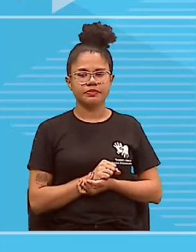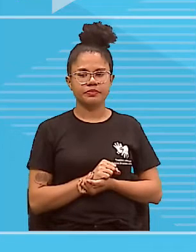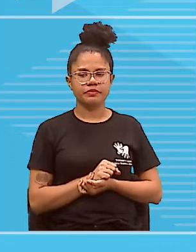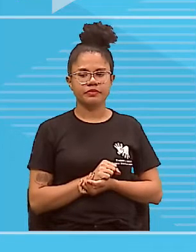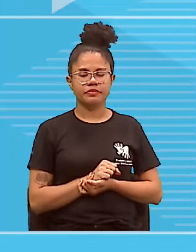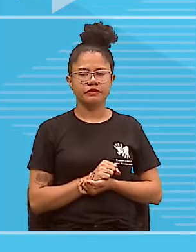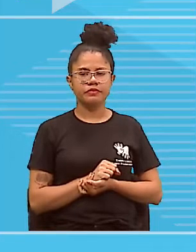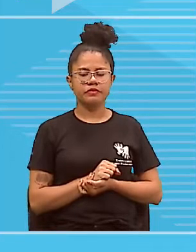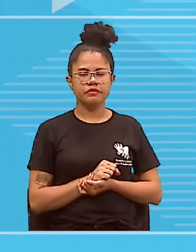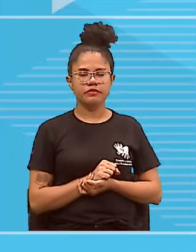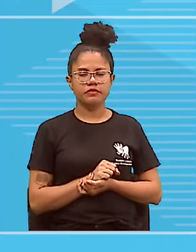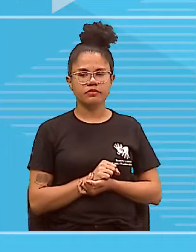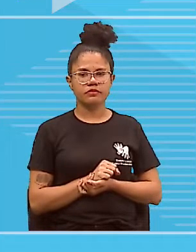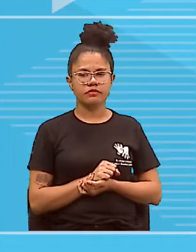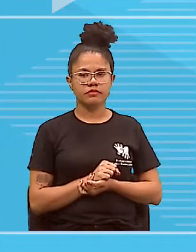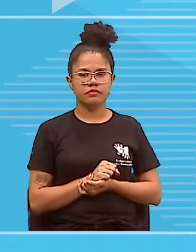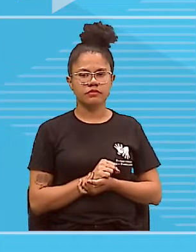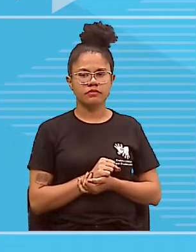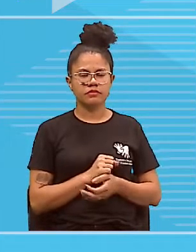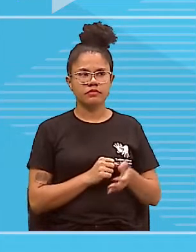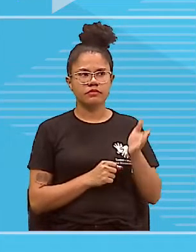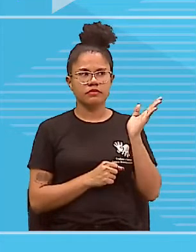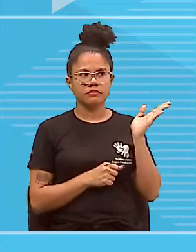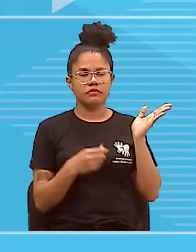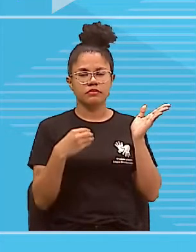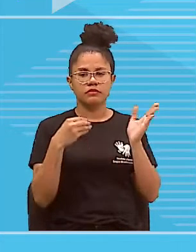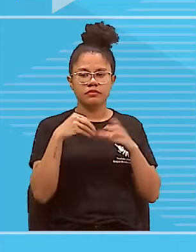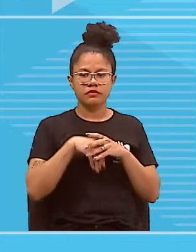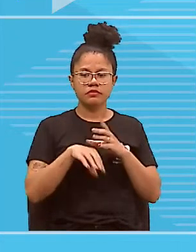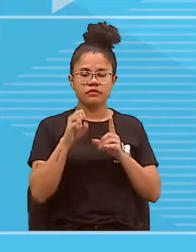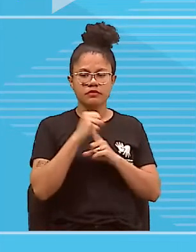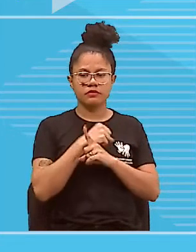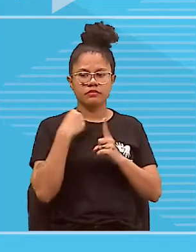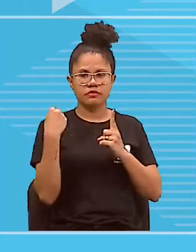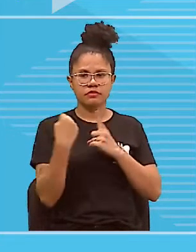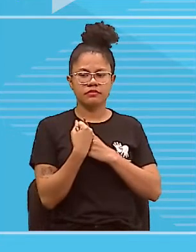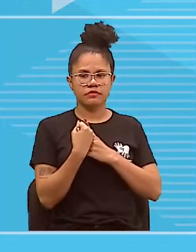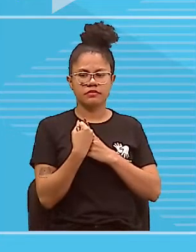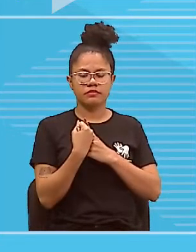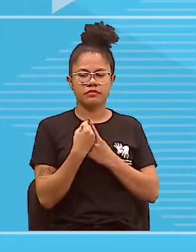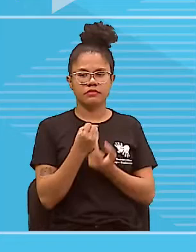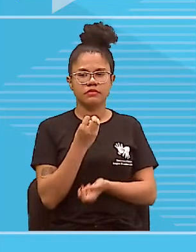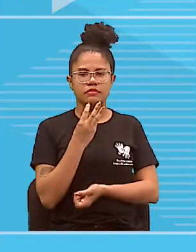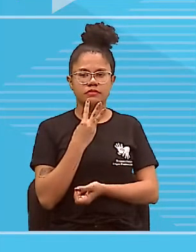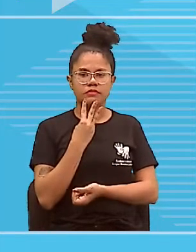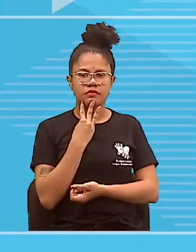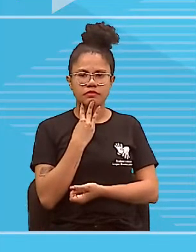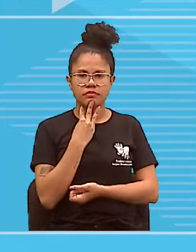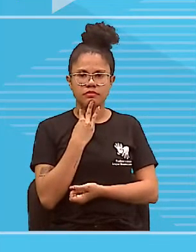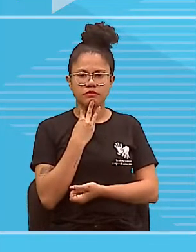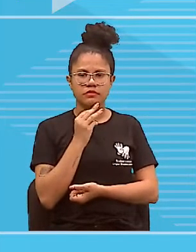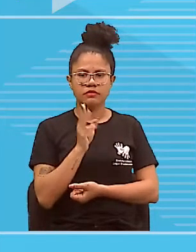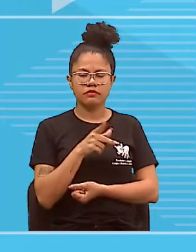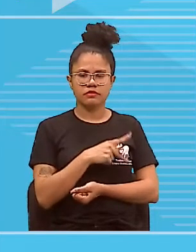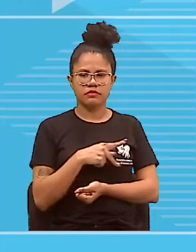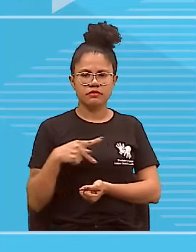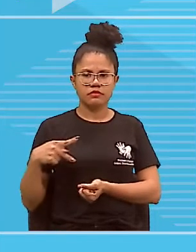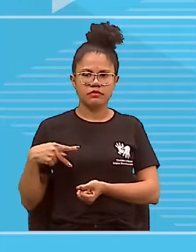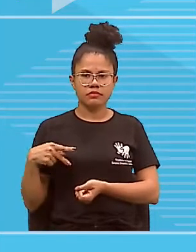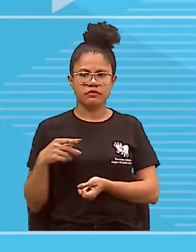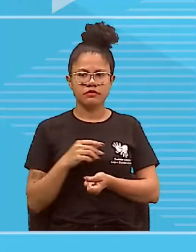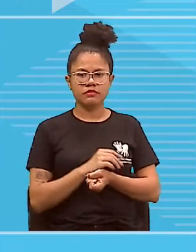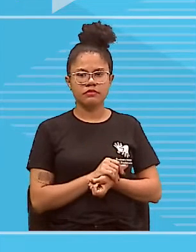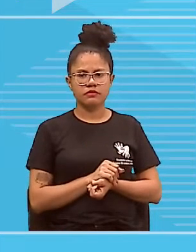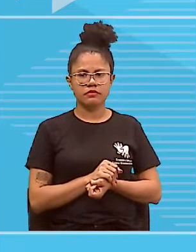o Cristian riggs fazia parte dessa sociedade e Newton como era Presidente mandou tirar